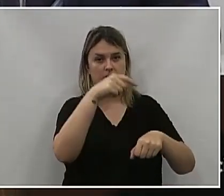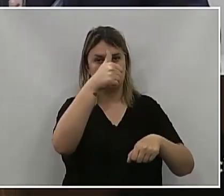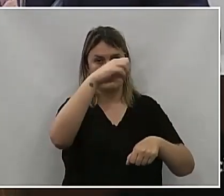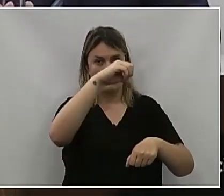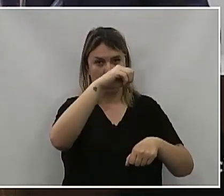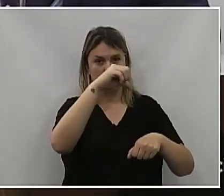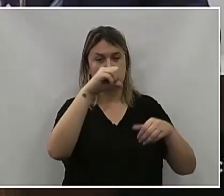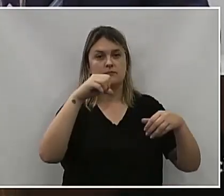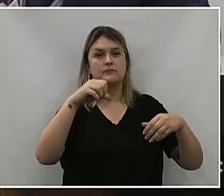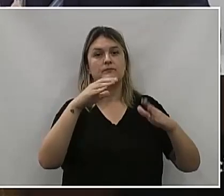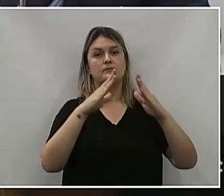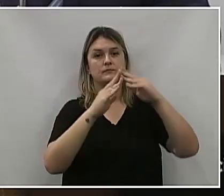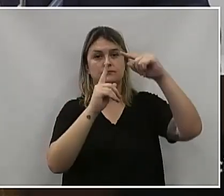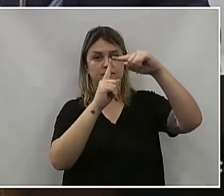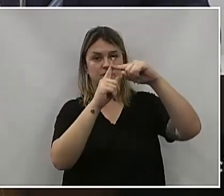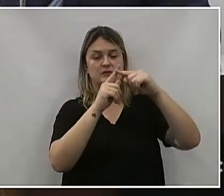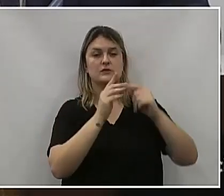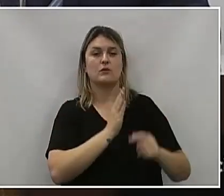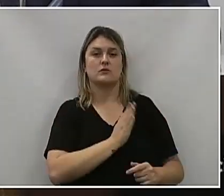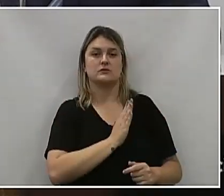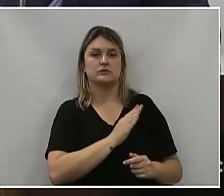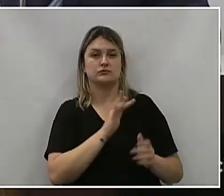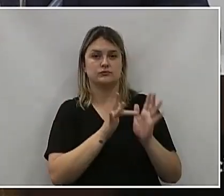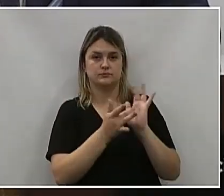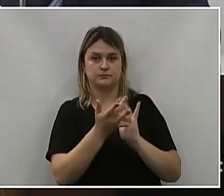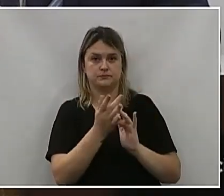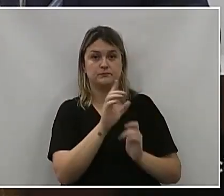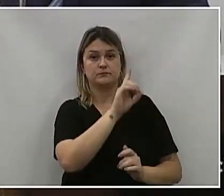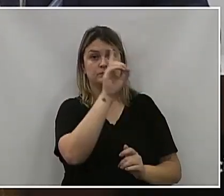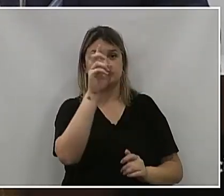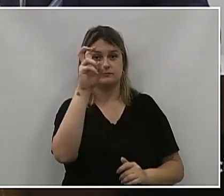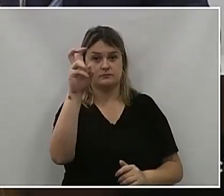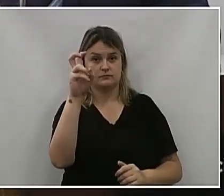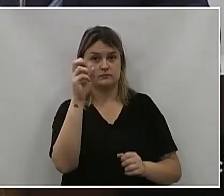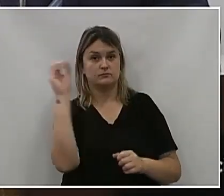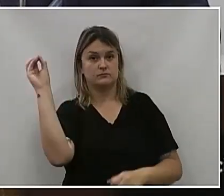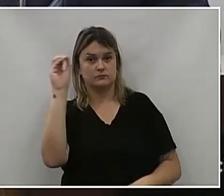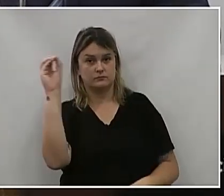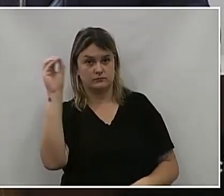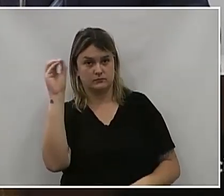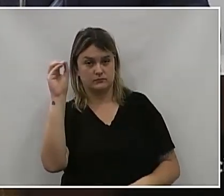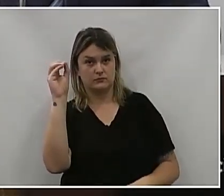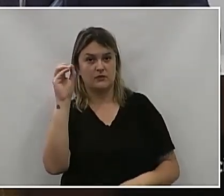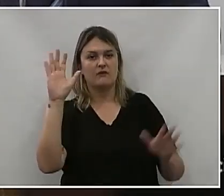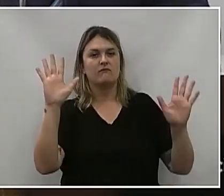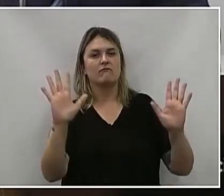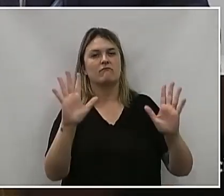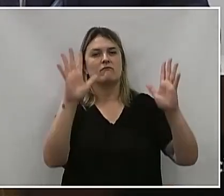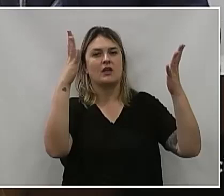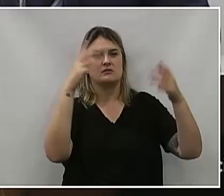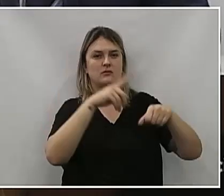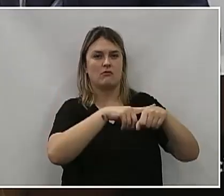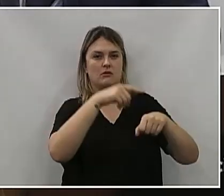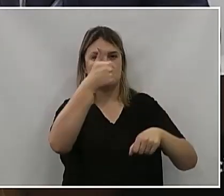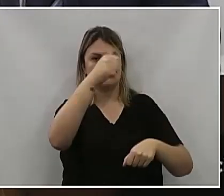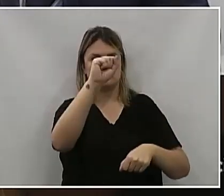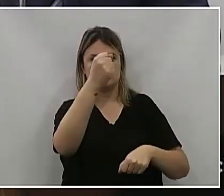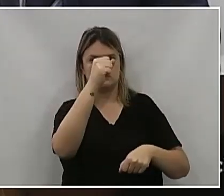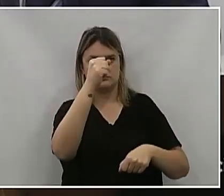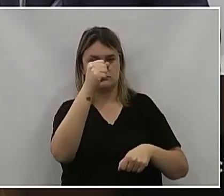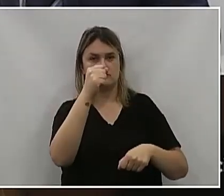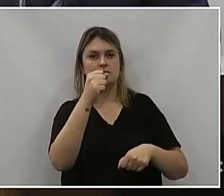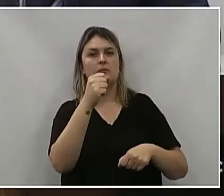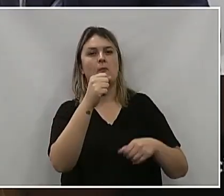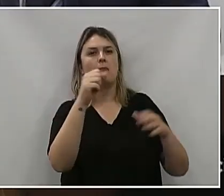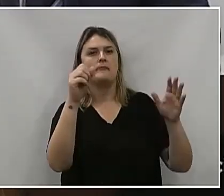na Paróquia Sagrado Coração de Jesus. Dia 5/10, 14º Happy Hour, às 18 horas, no Centro de Eventos